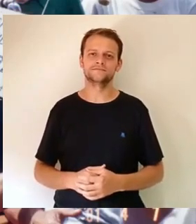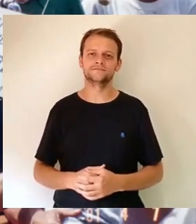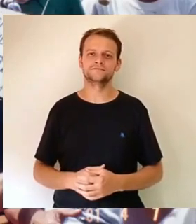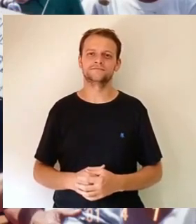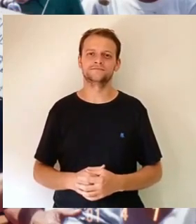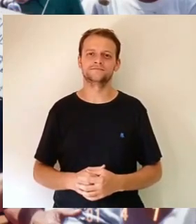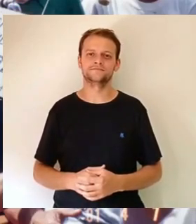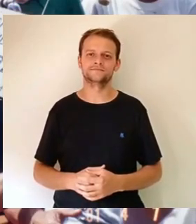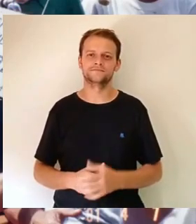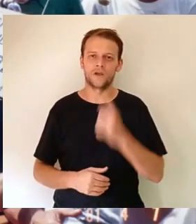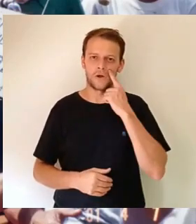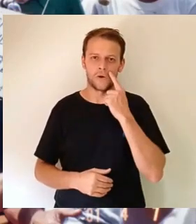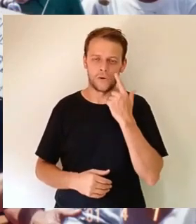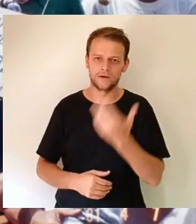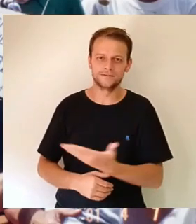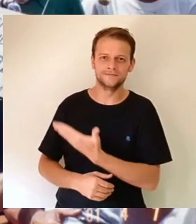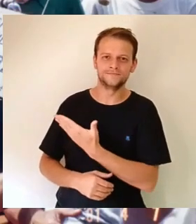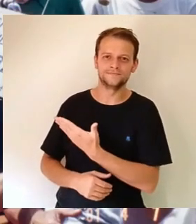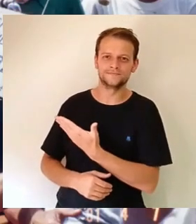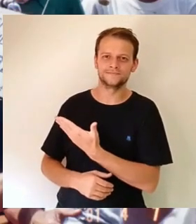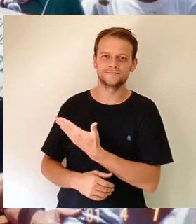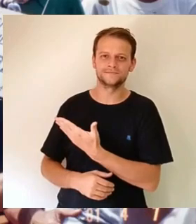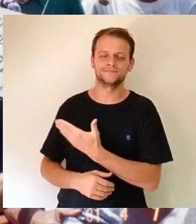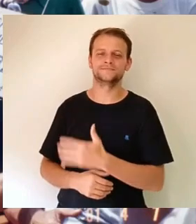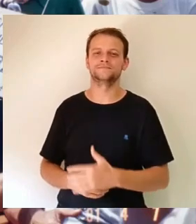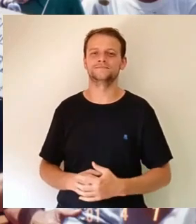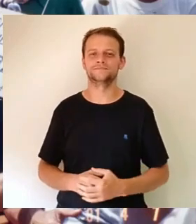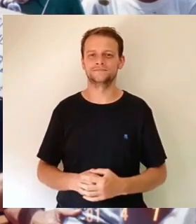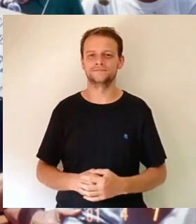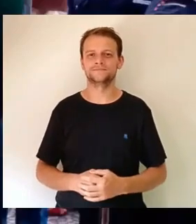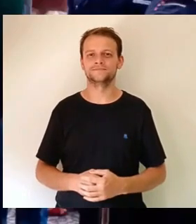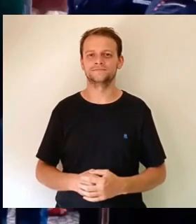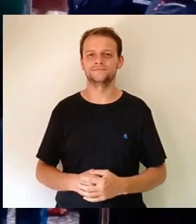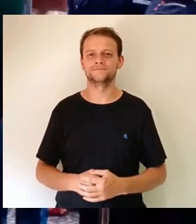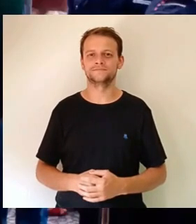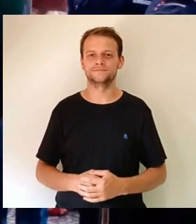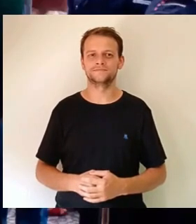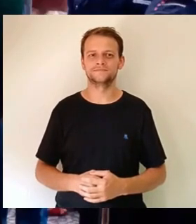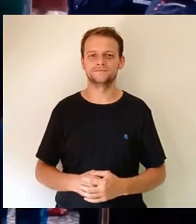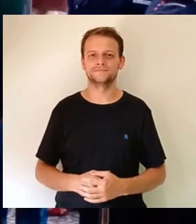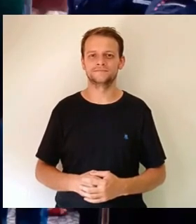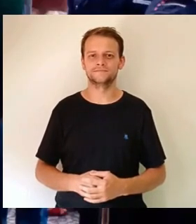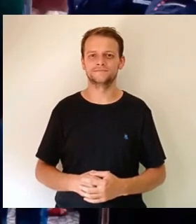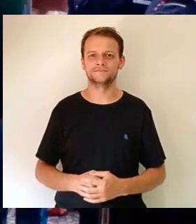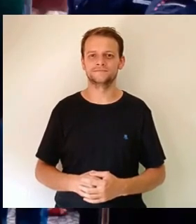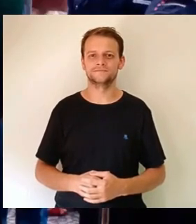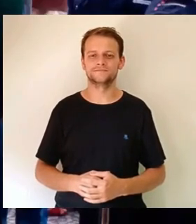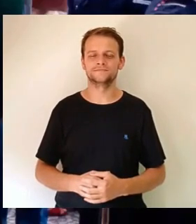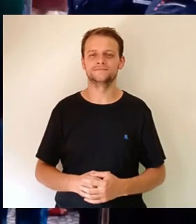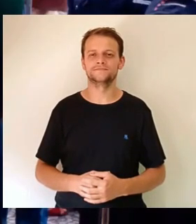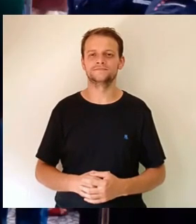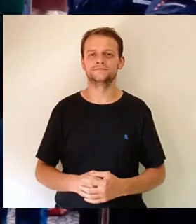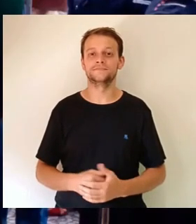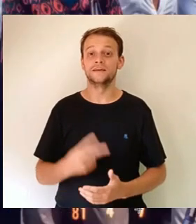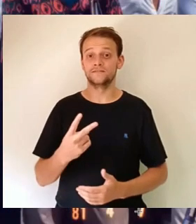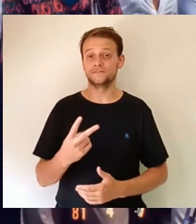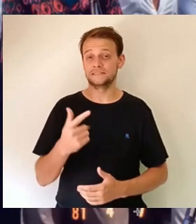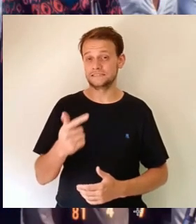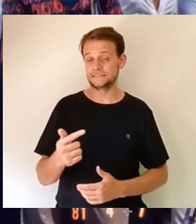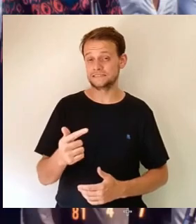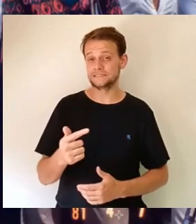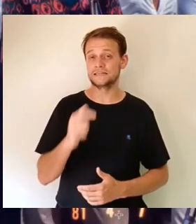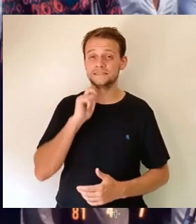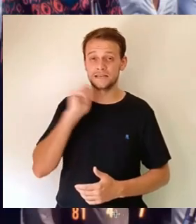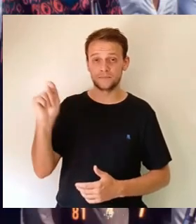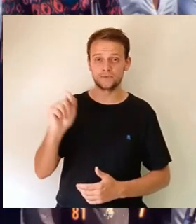eu digitalizei. Então, aqui nitidamente ele registrou um dia, e dá para saber o dia que é